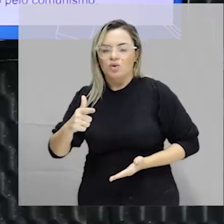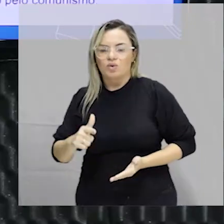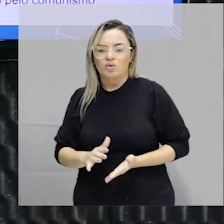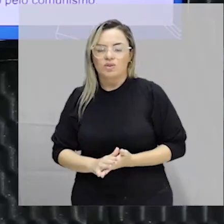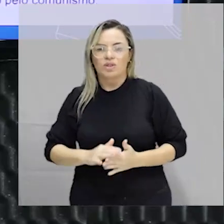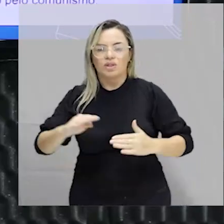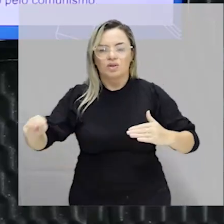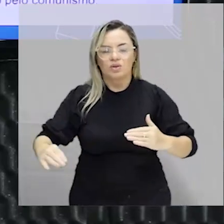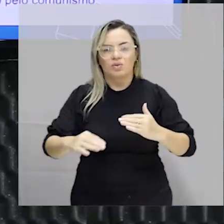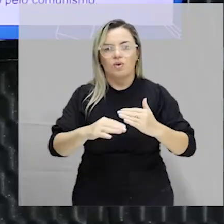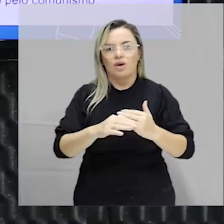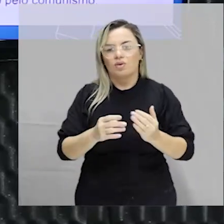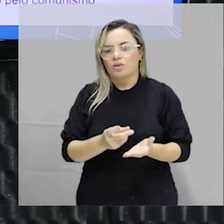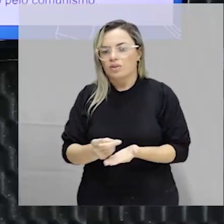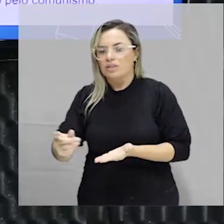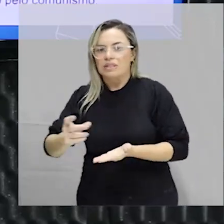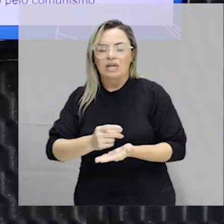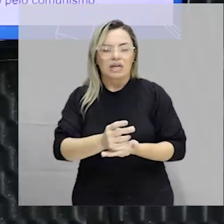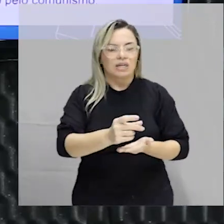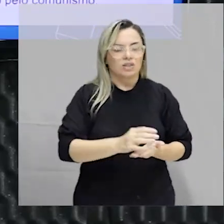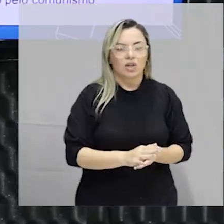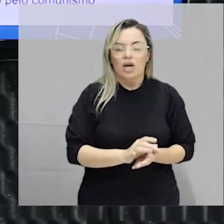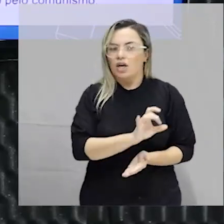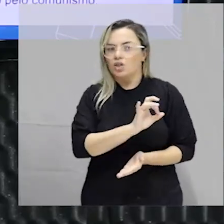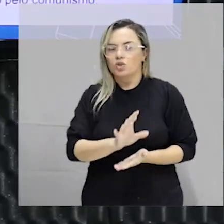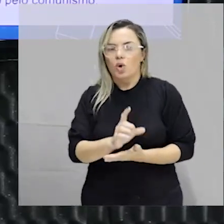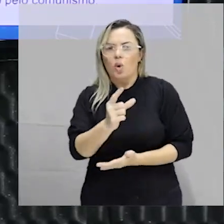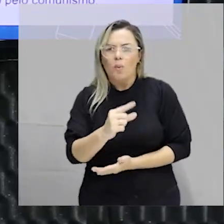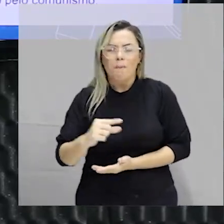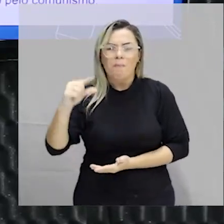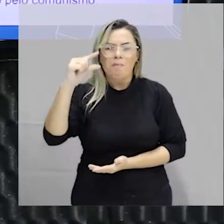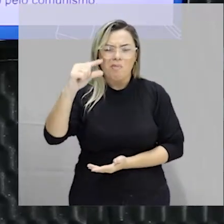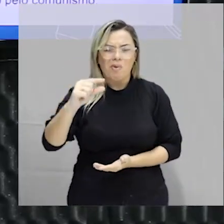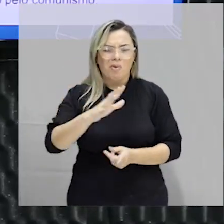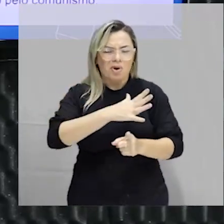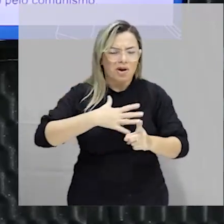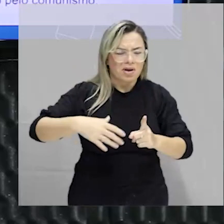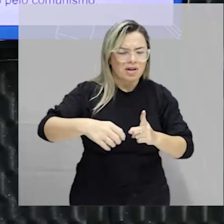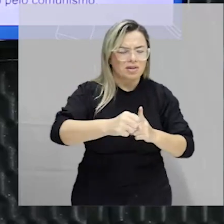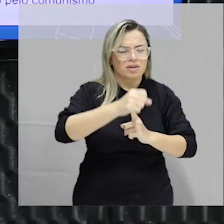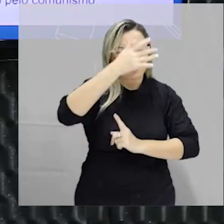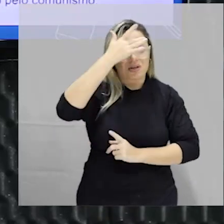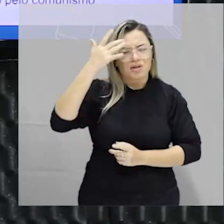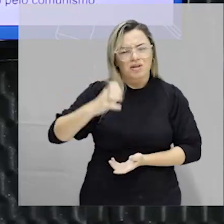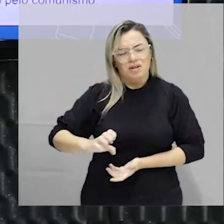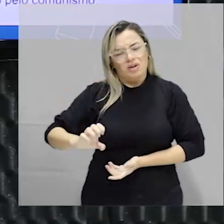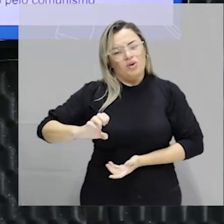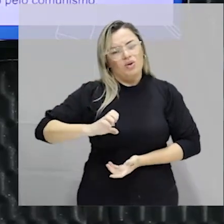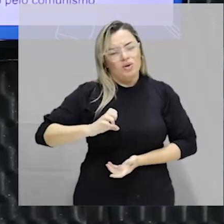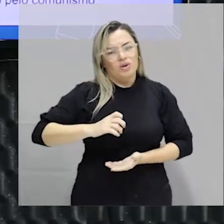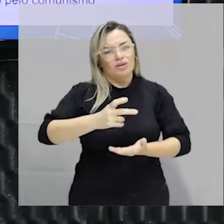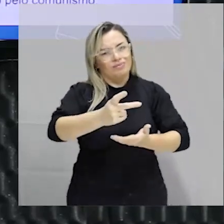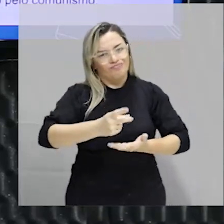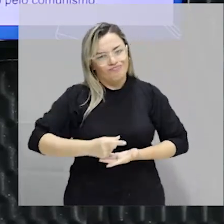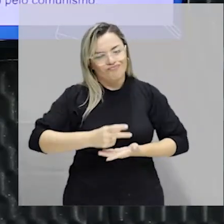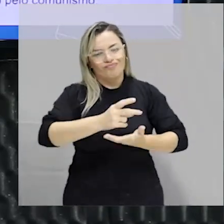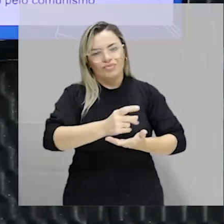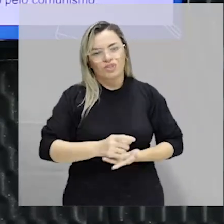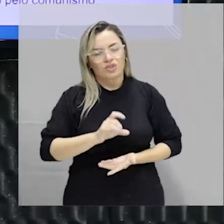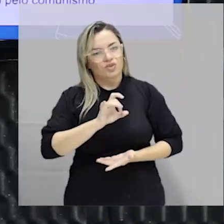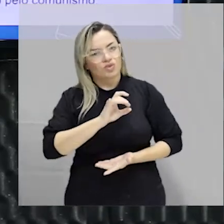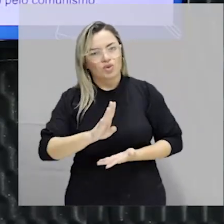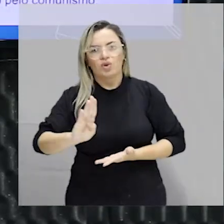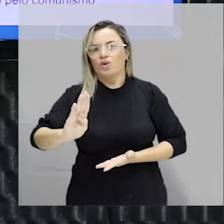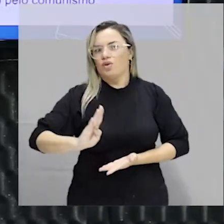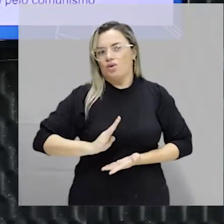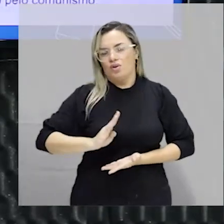é concentrada na mão de poucas pessoas que compõem a elite da sociedade. No caso do capitalismo, a burguesia, os proprietários